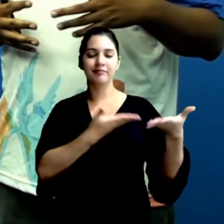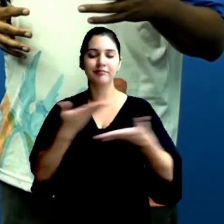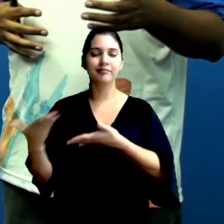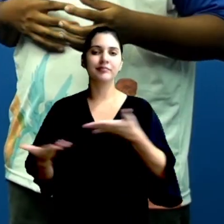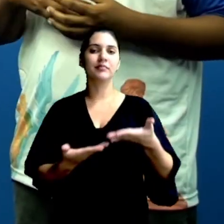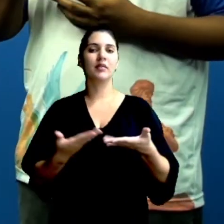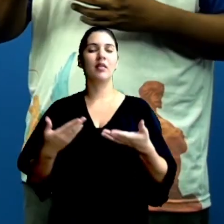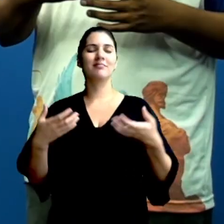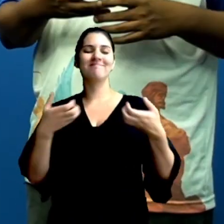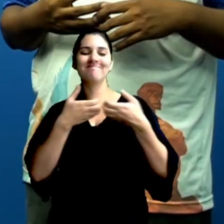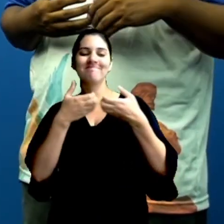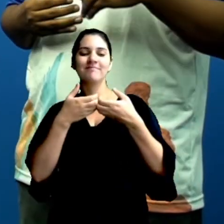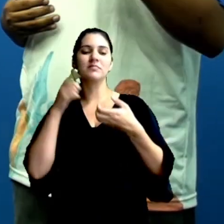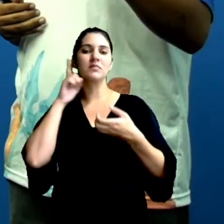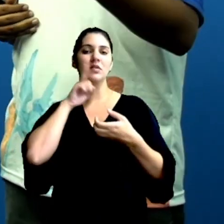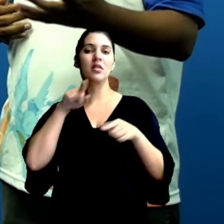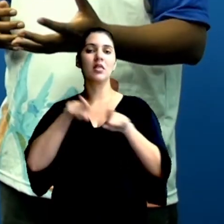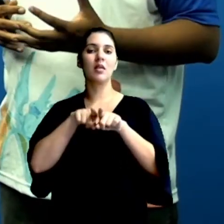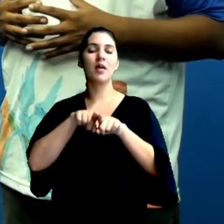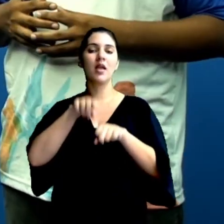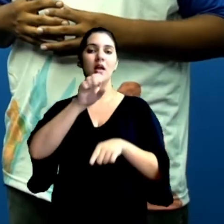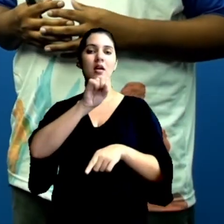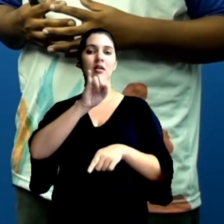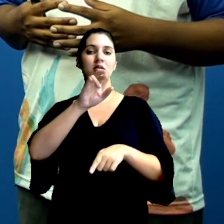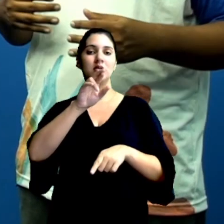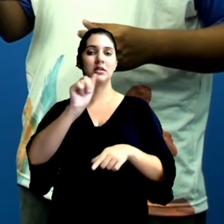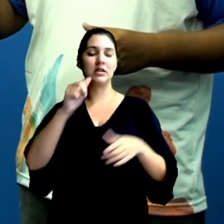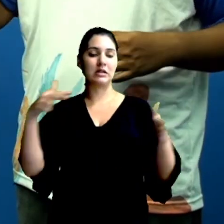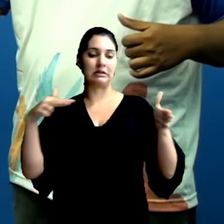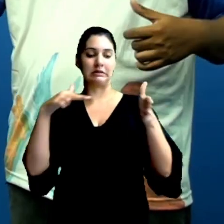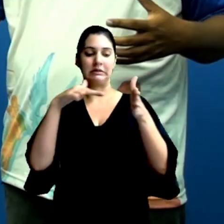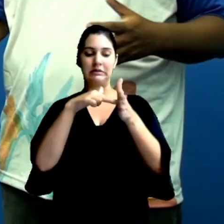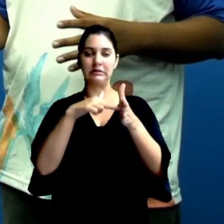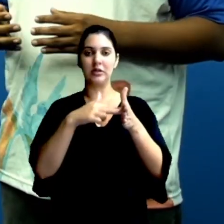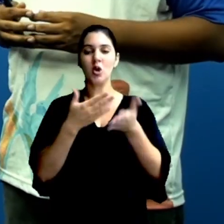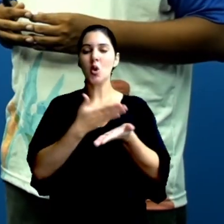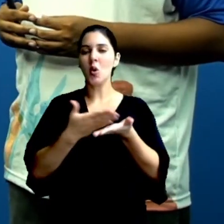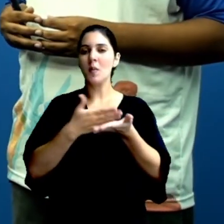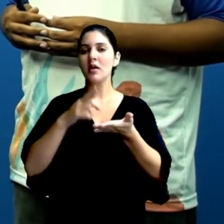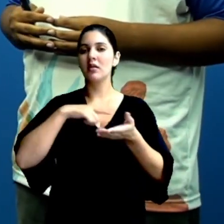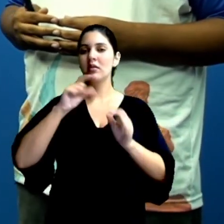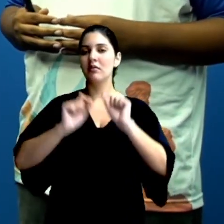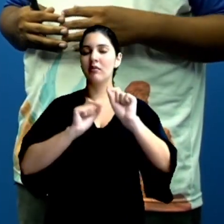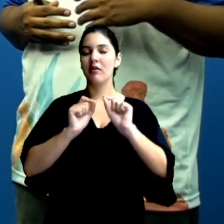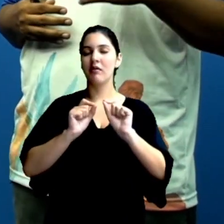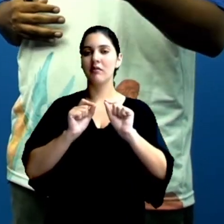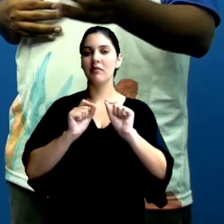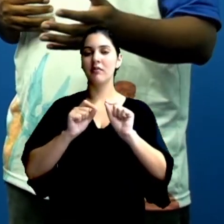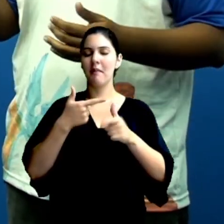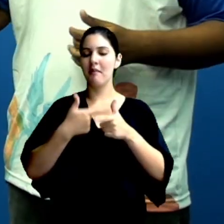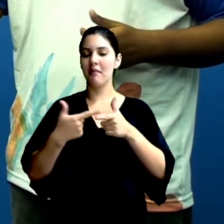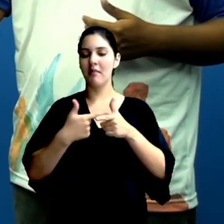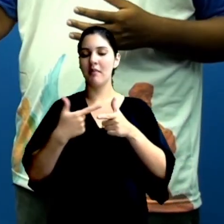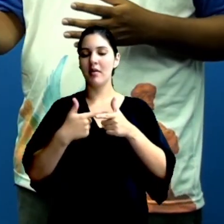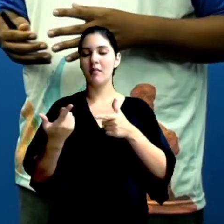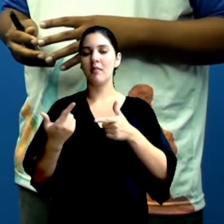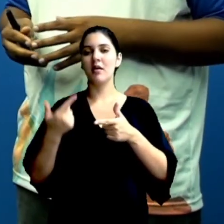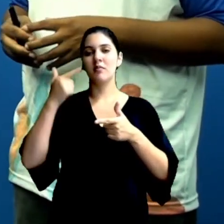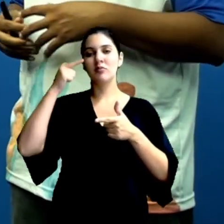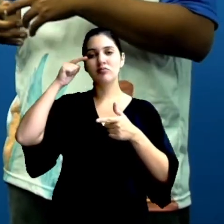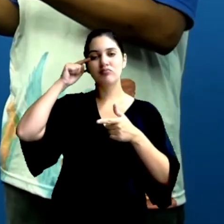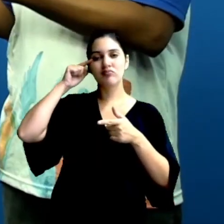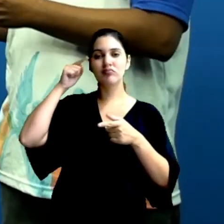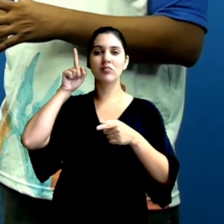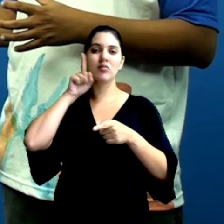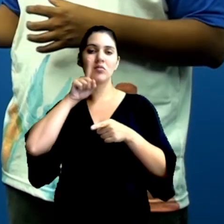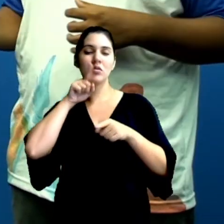Unidos. E aí a Síria, né, como começa a ter um pouco mais de problemas geopolíticos com os Estados Unidos,